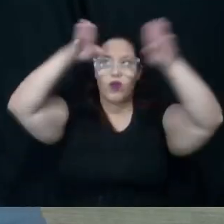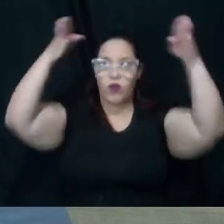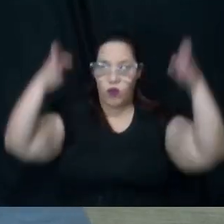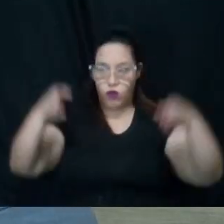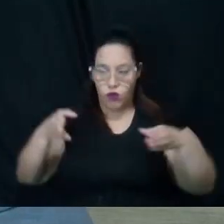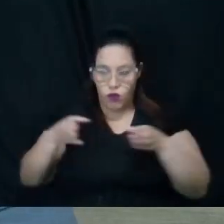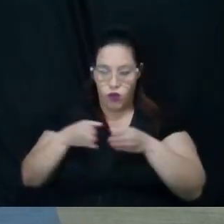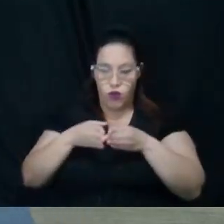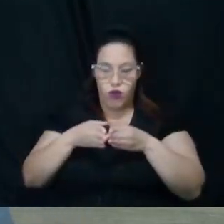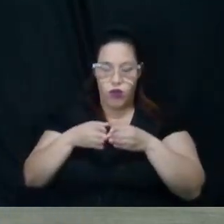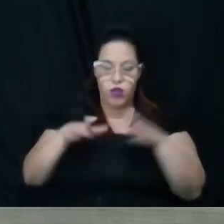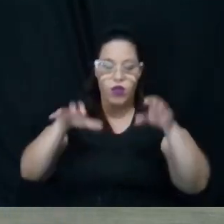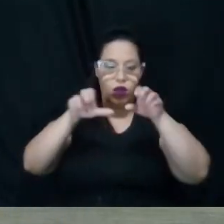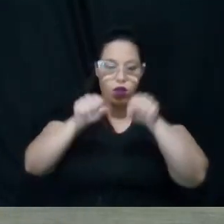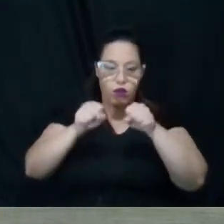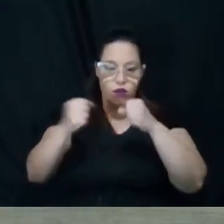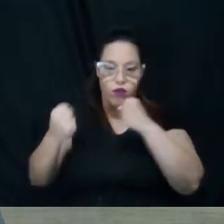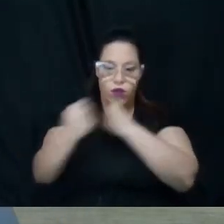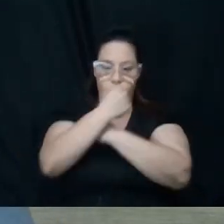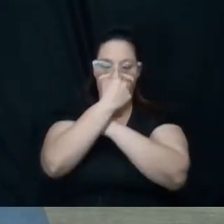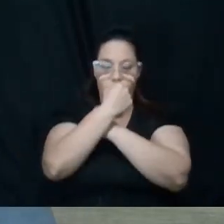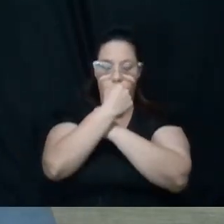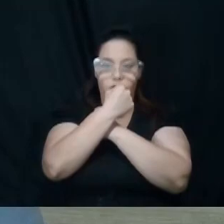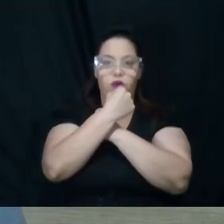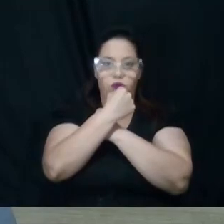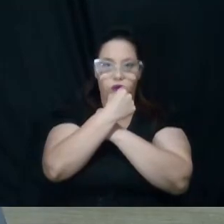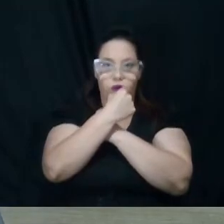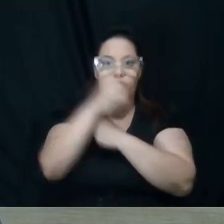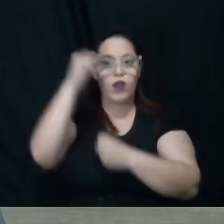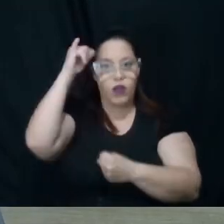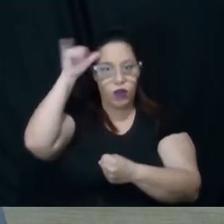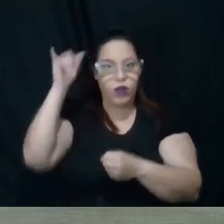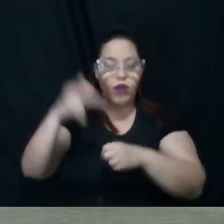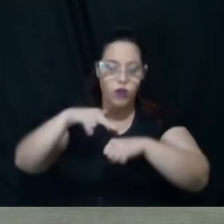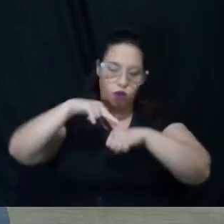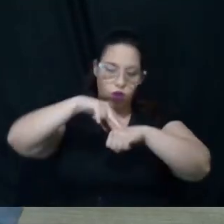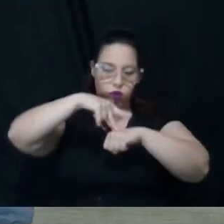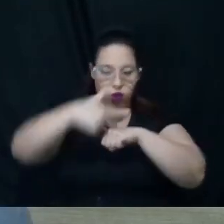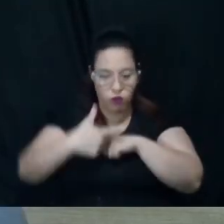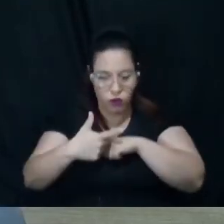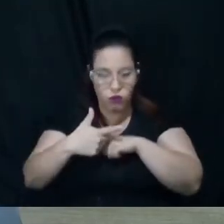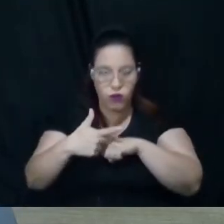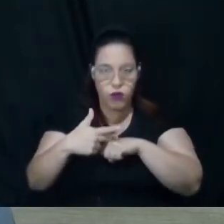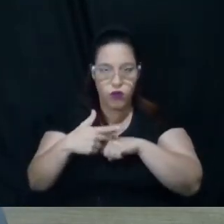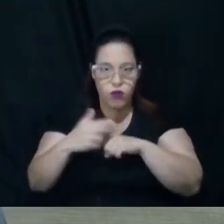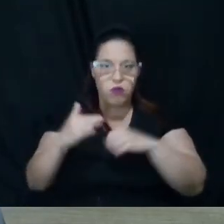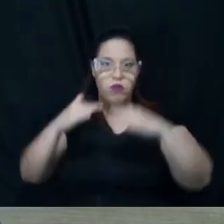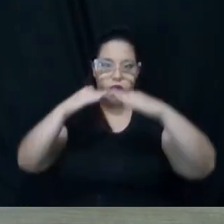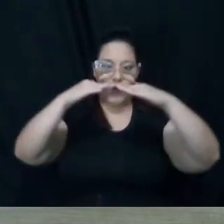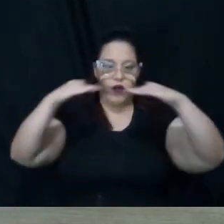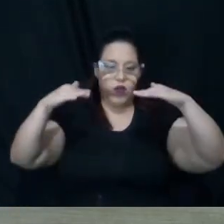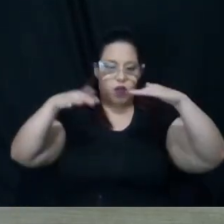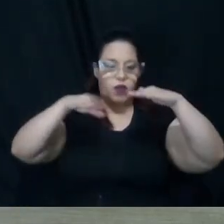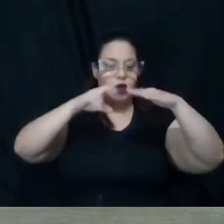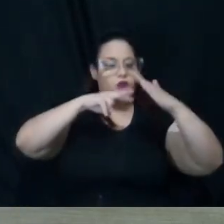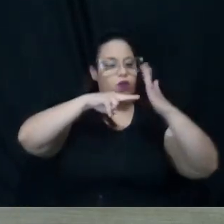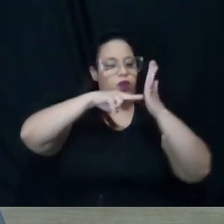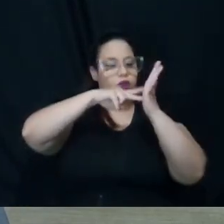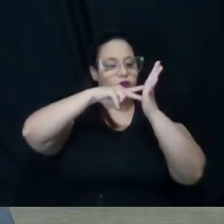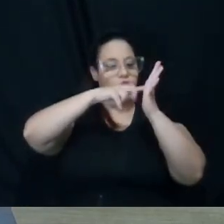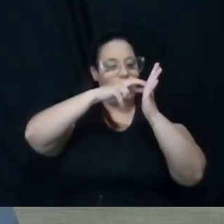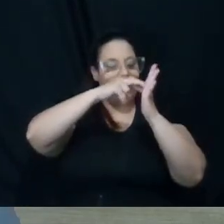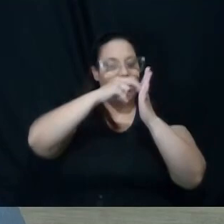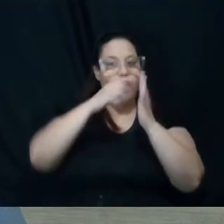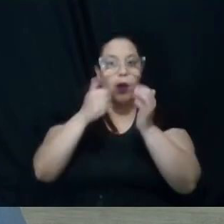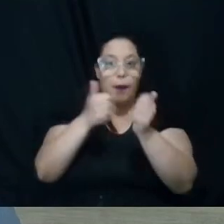ou redes de proteção, isso vai estar evitando a queda. Não deixar prateleiras, escadas